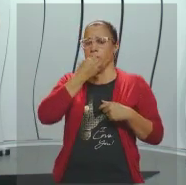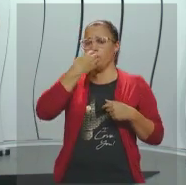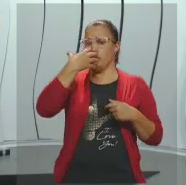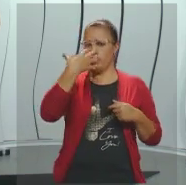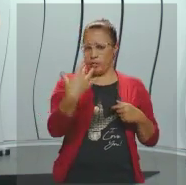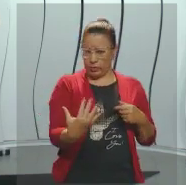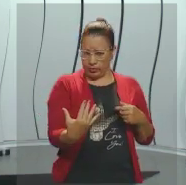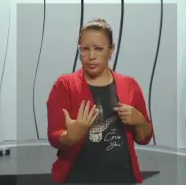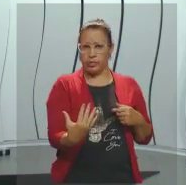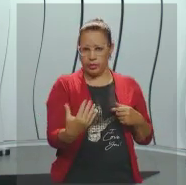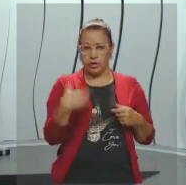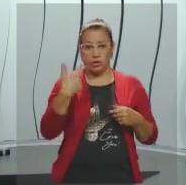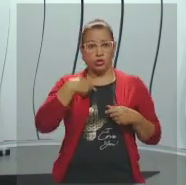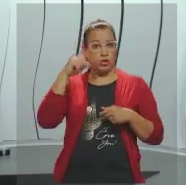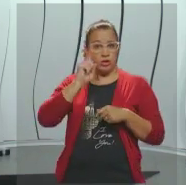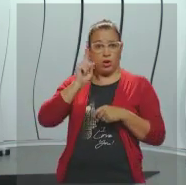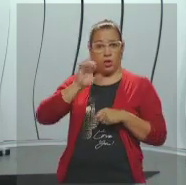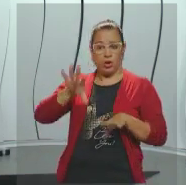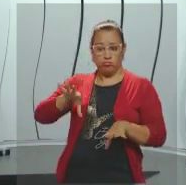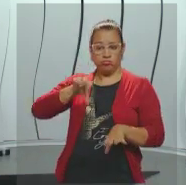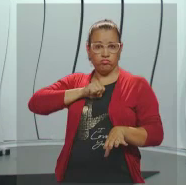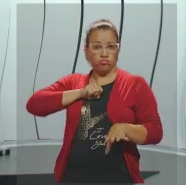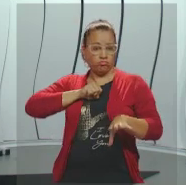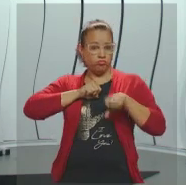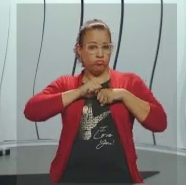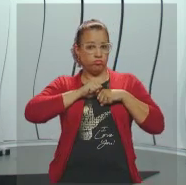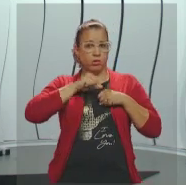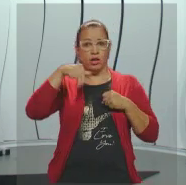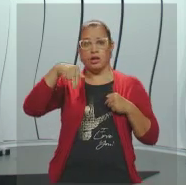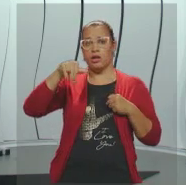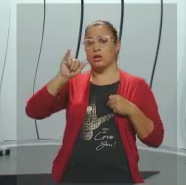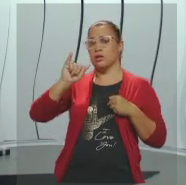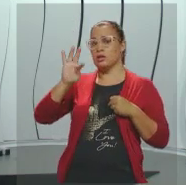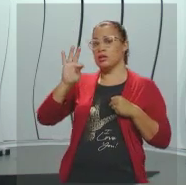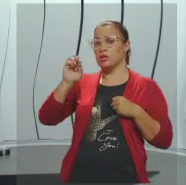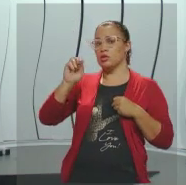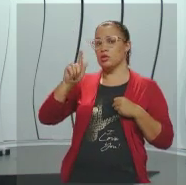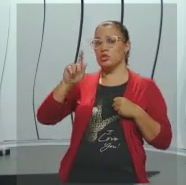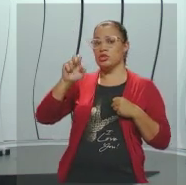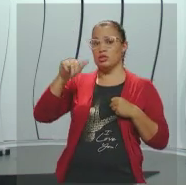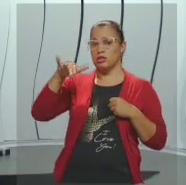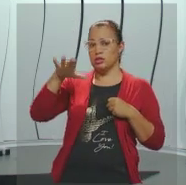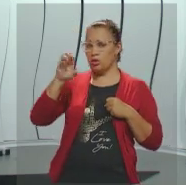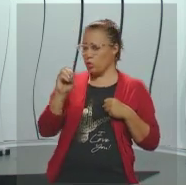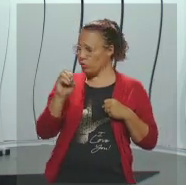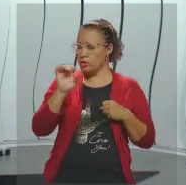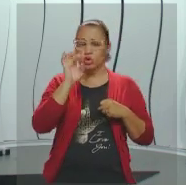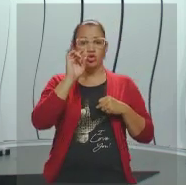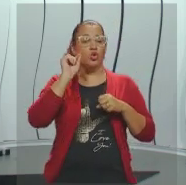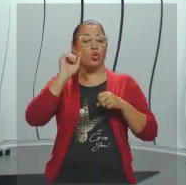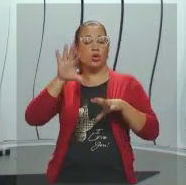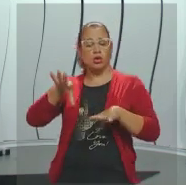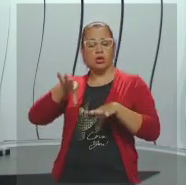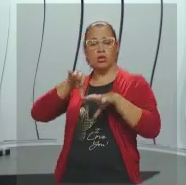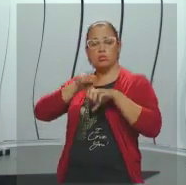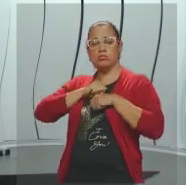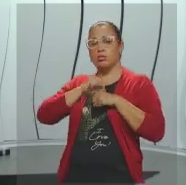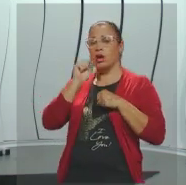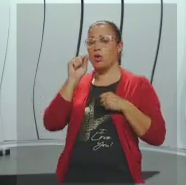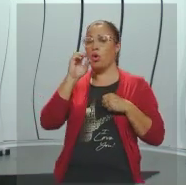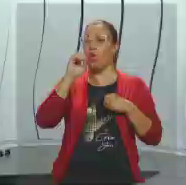entrou. Nós não absorvemos nitrogênio na respiração, ok? Nós vamos absorver apenas o